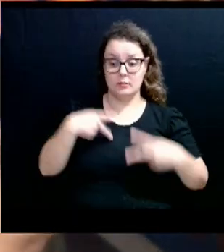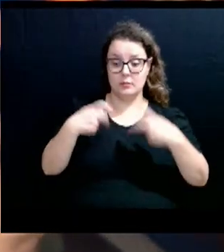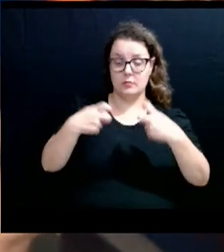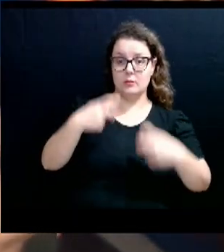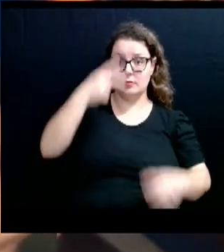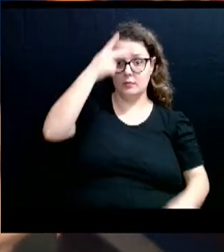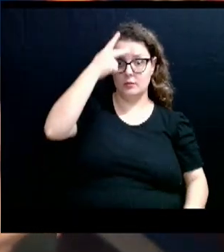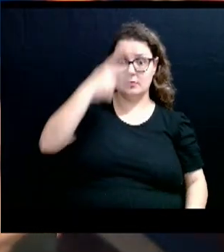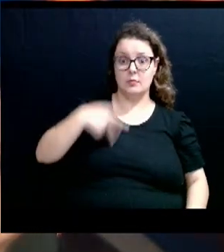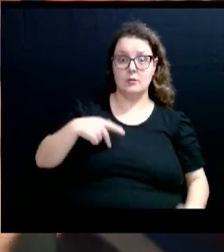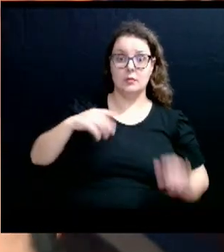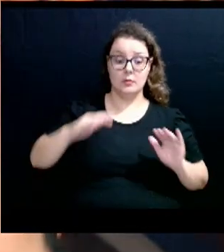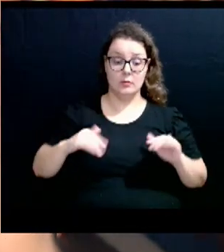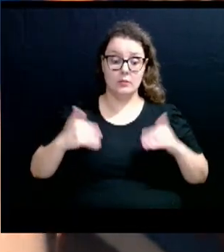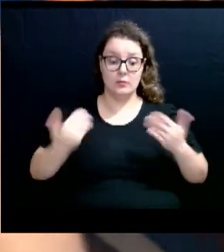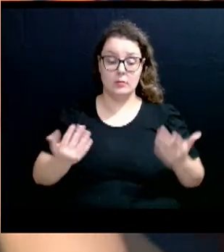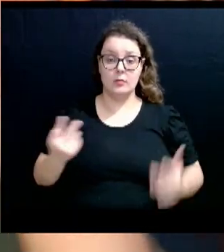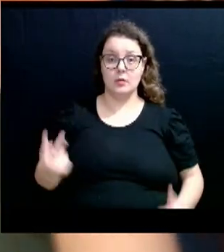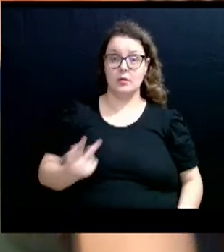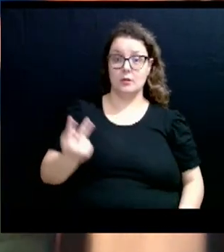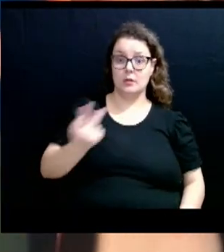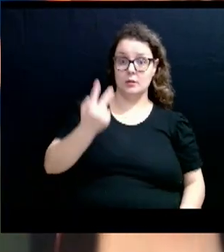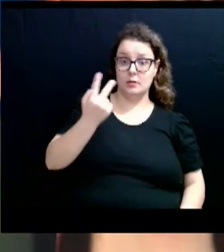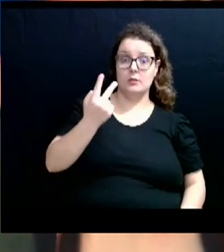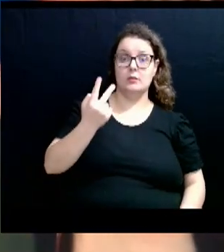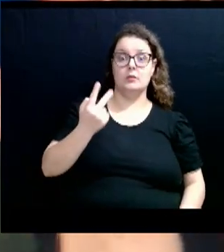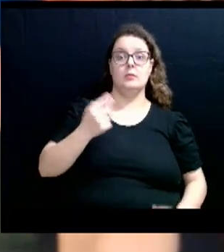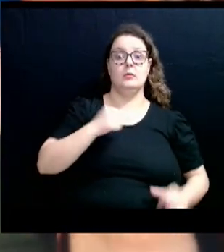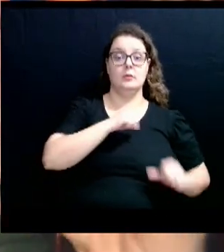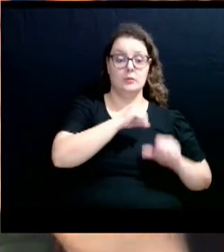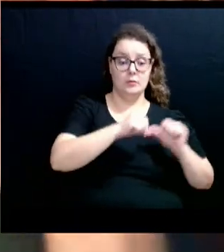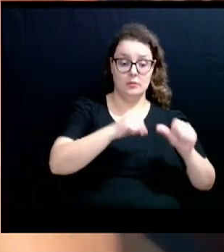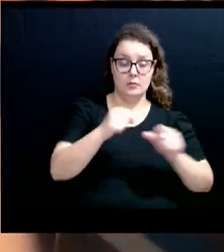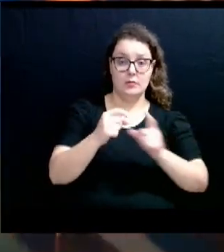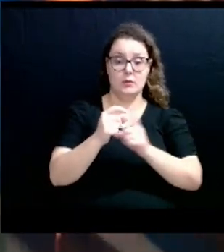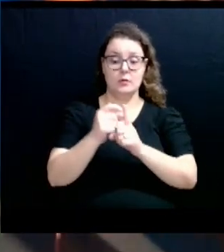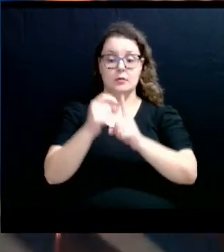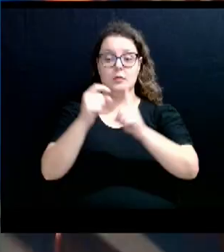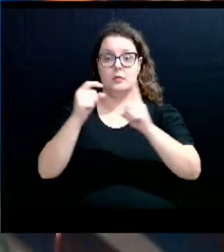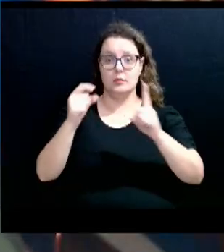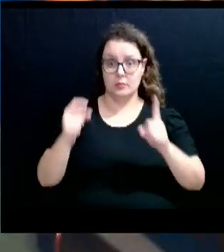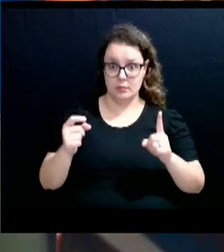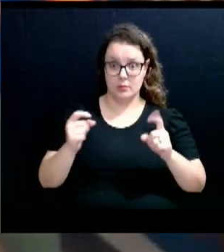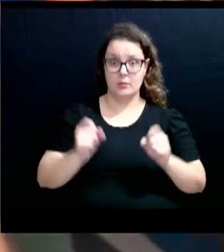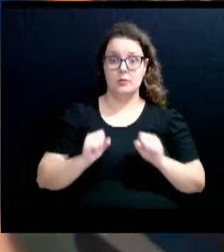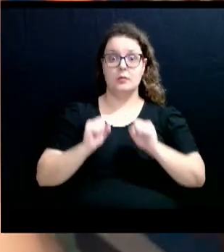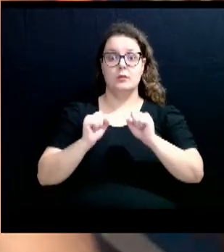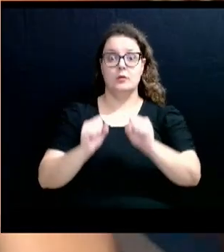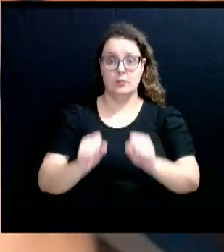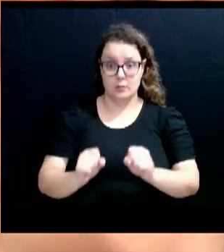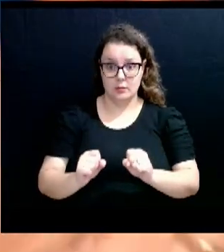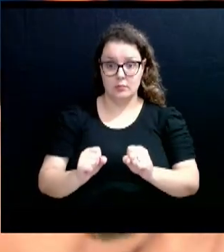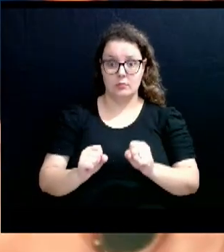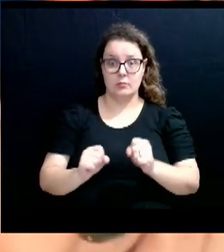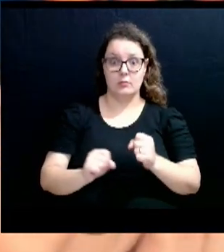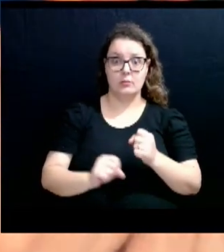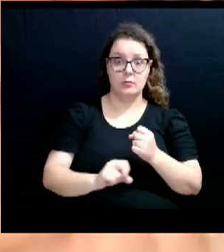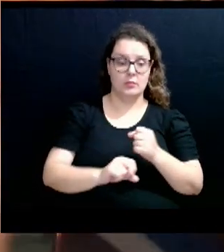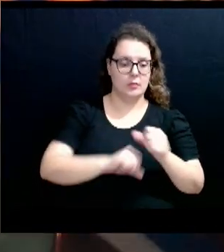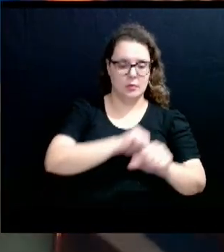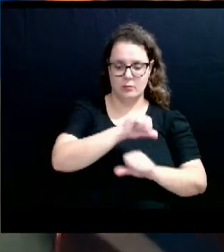são esses valores que se transformam em frases e podem virar uma crença. Tanto uma